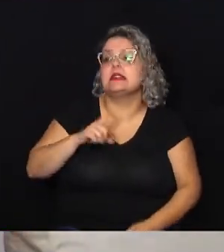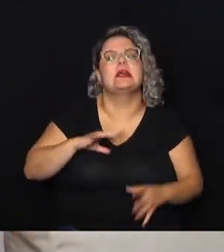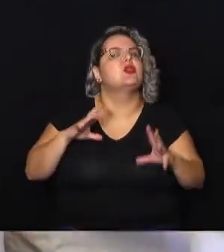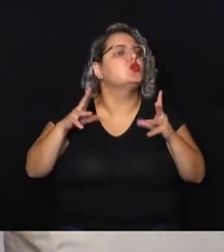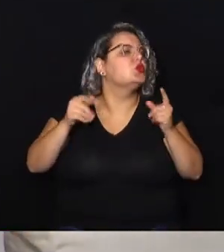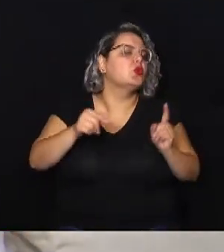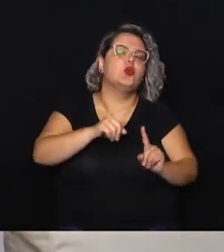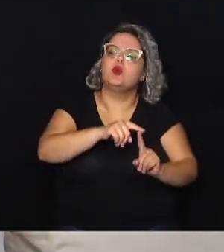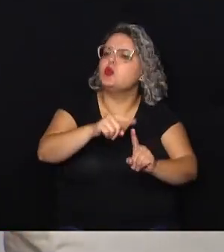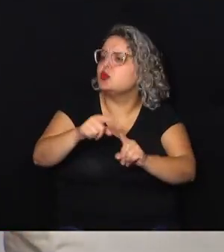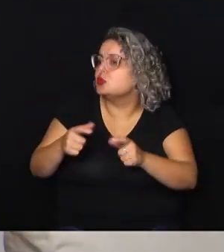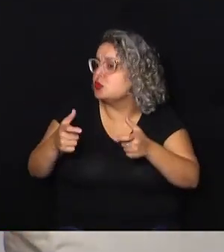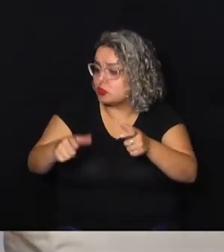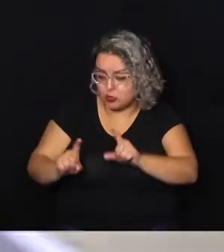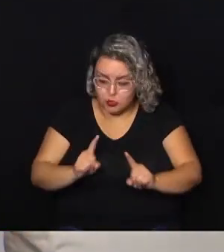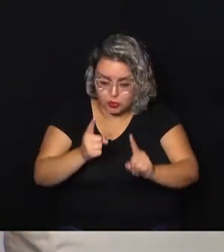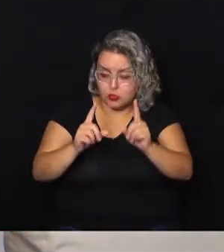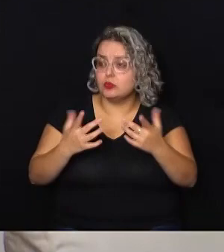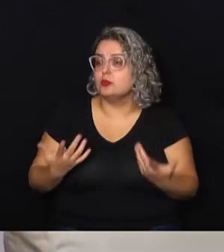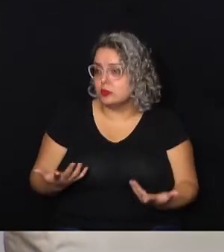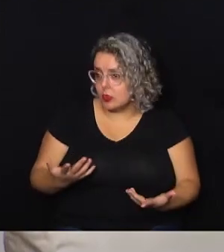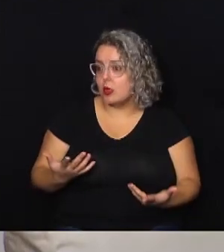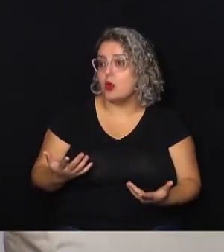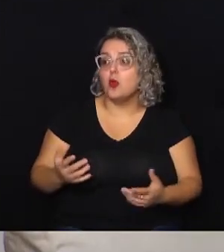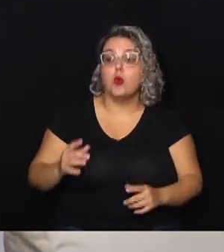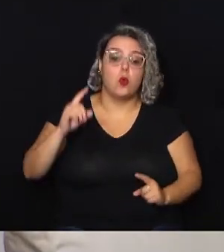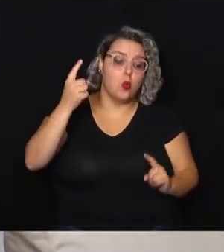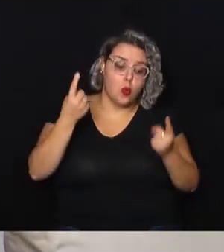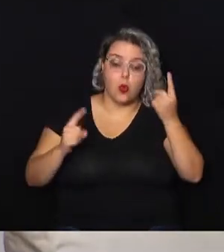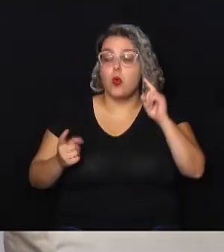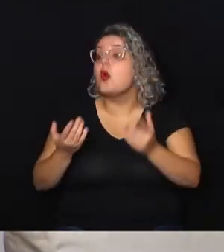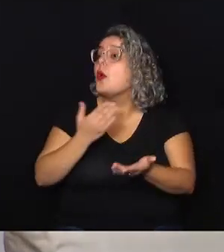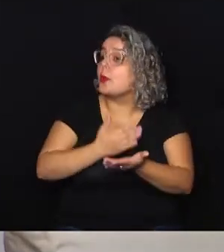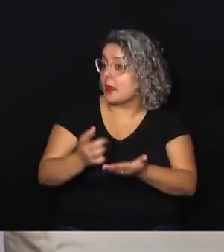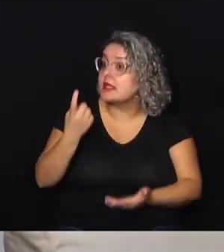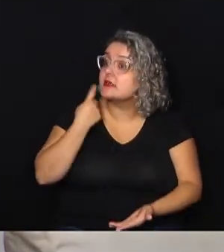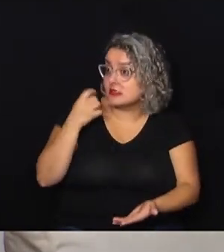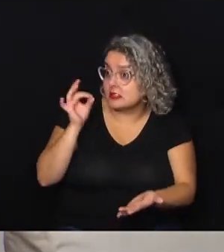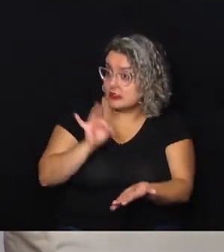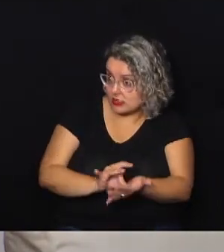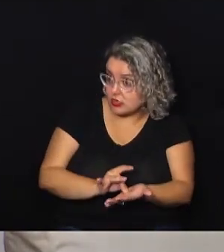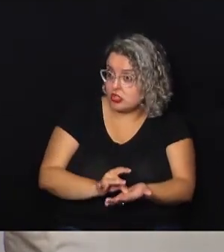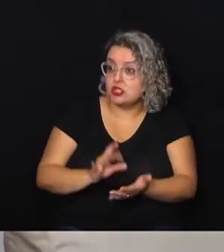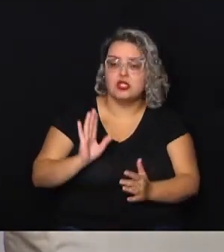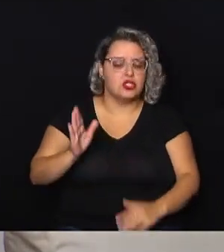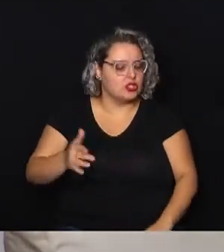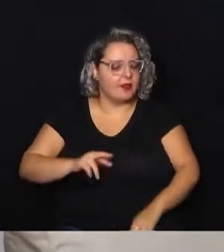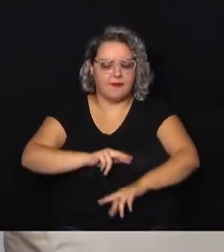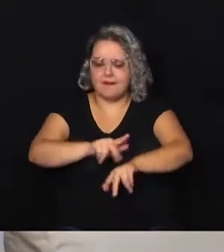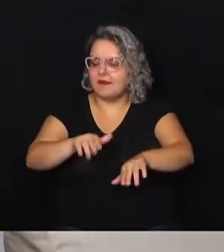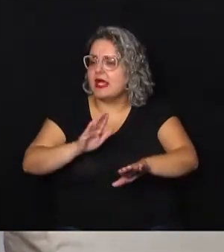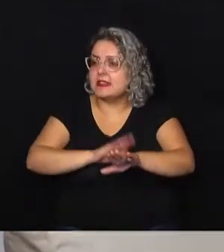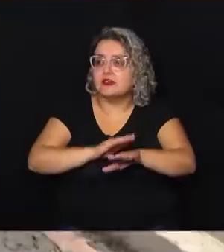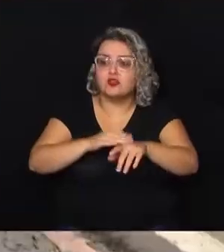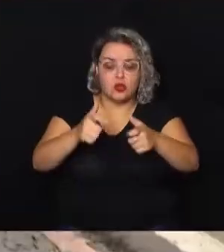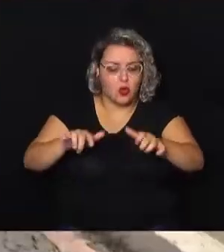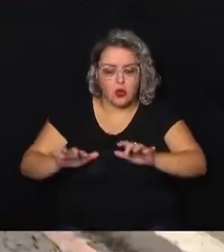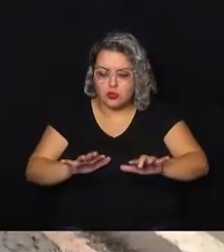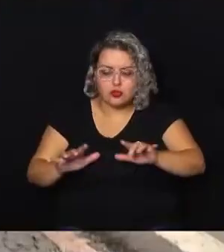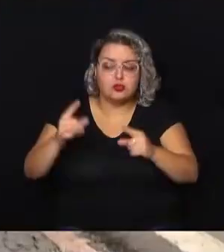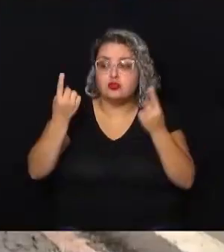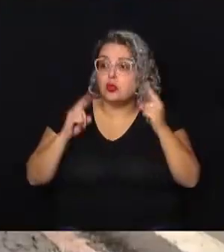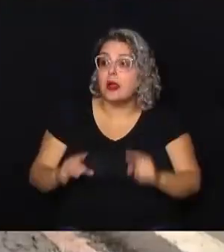bloco. Na verdade, o carnaval em si já começa na sexta-feira. A gente já tem bastante atividade na sexta-feira. Sábado